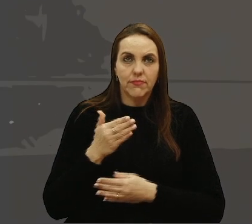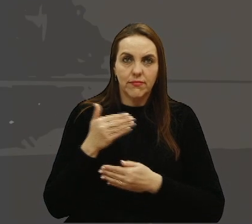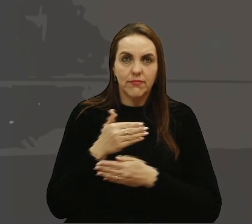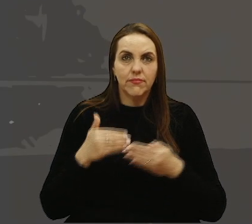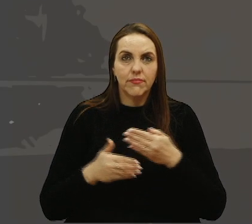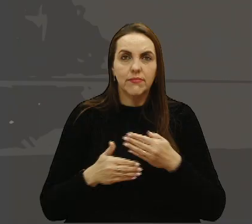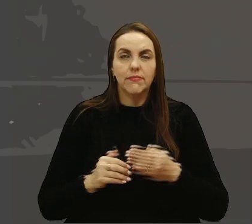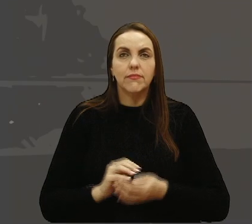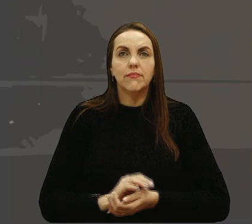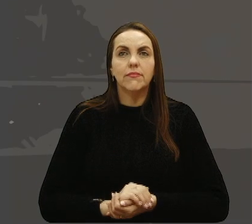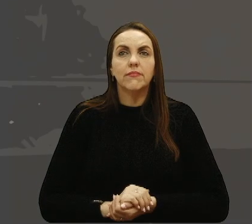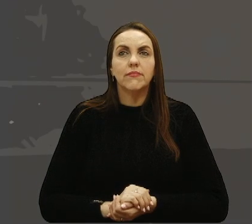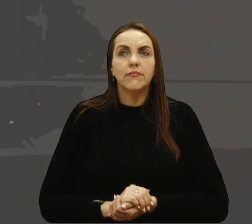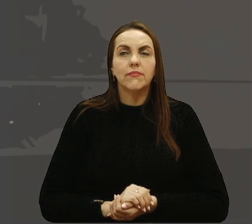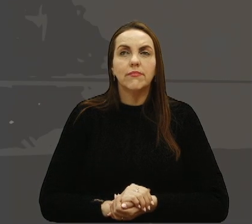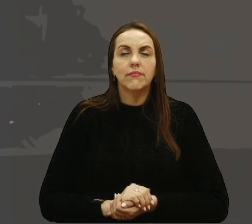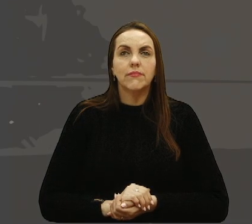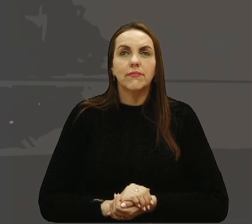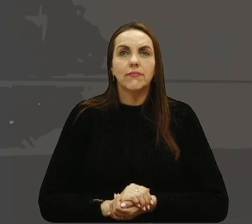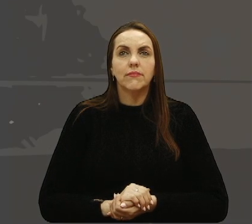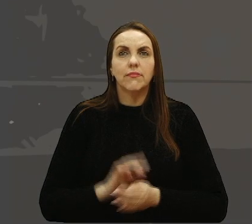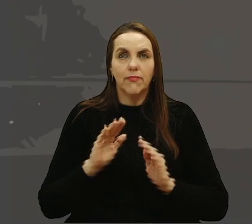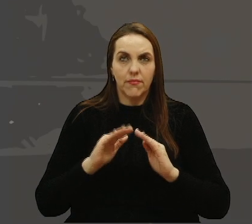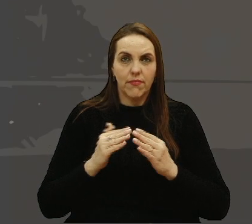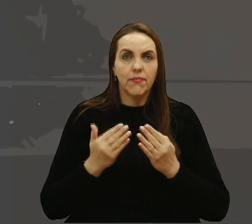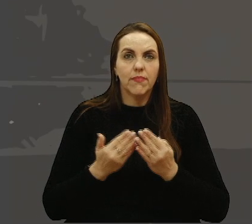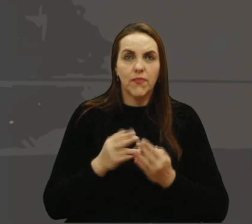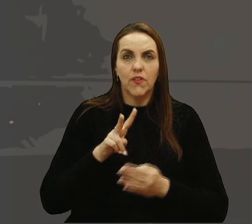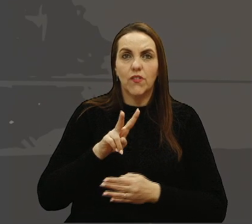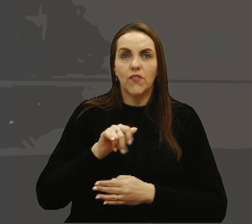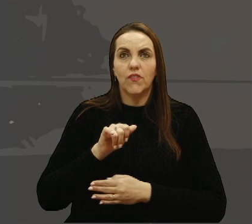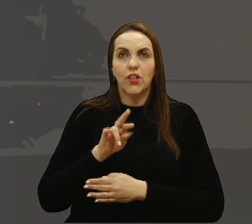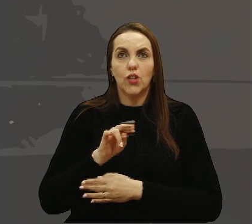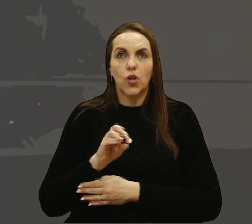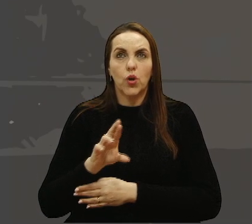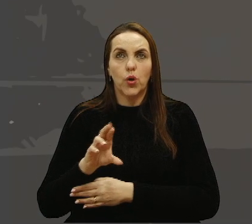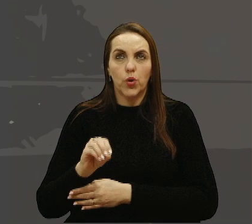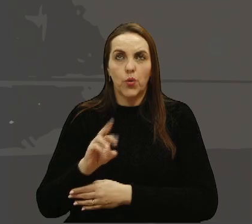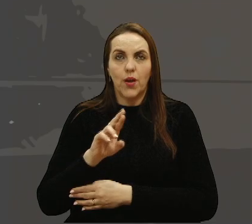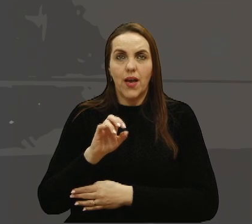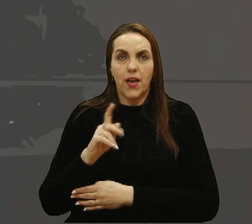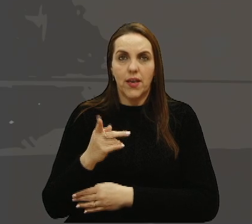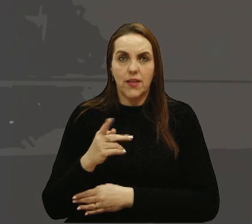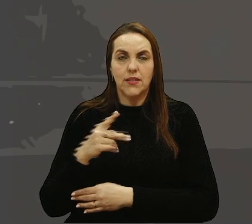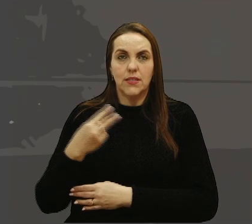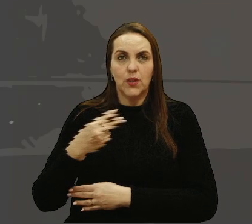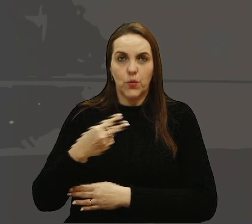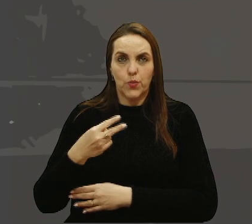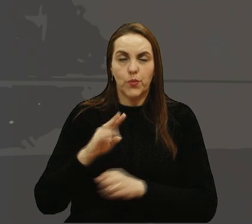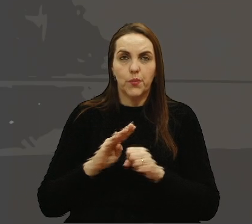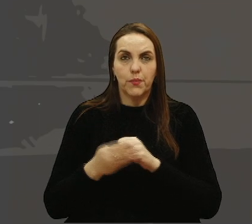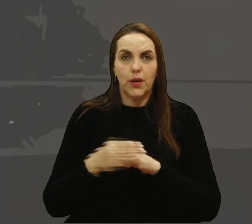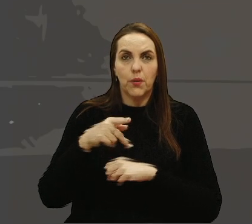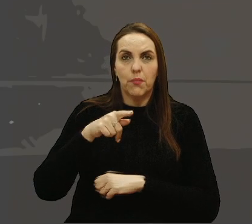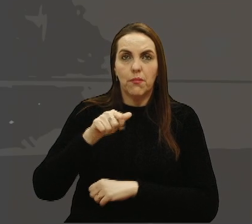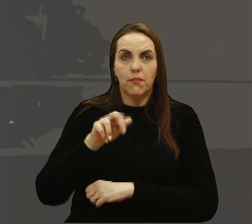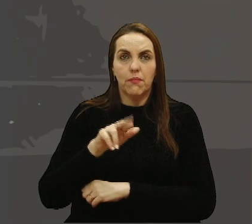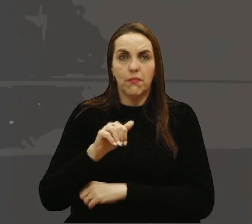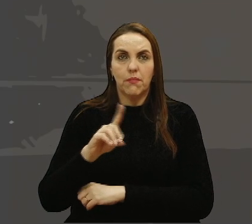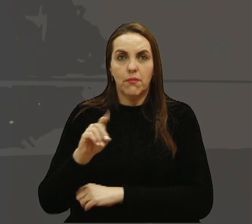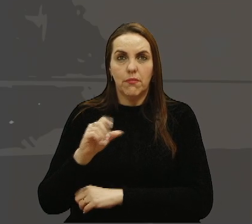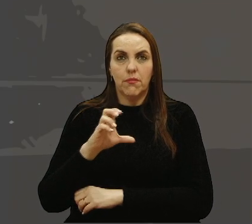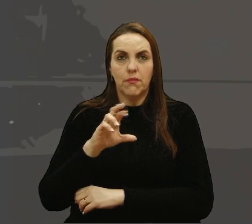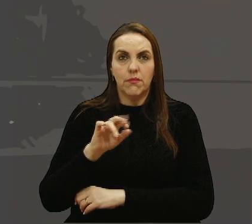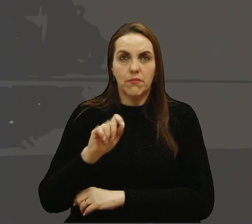slides. Para a Escola Vitório Rec II, no bairro Parada Cristal, estão previstas, então, aí, reformas